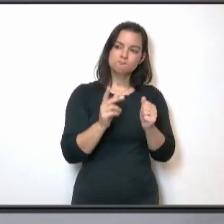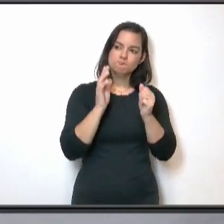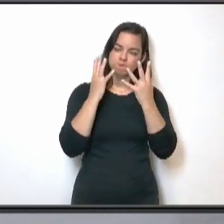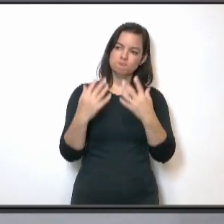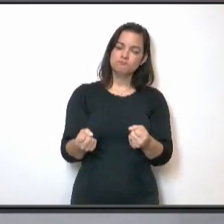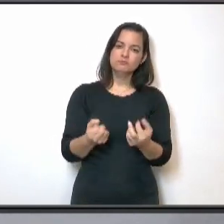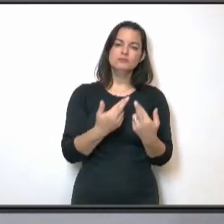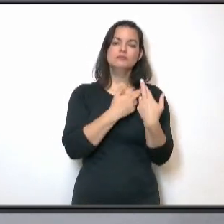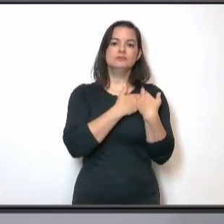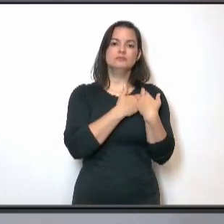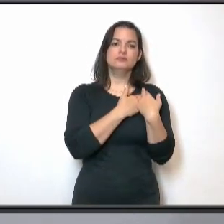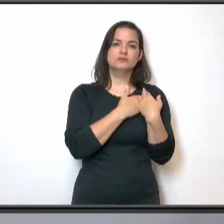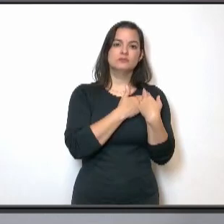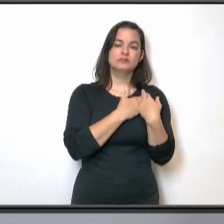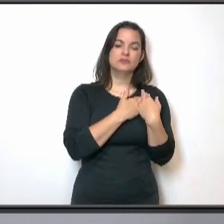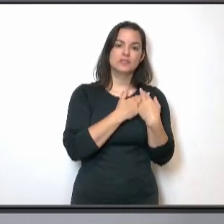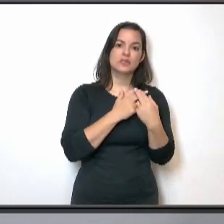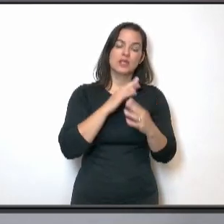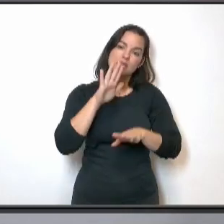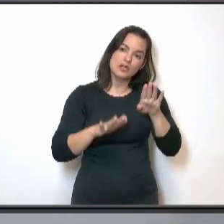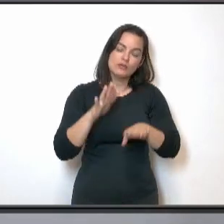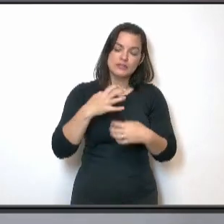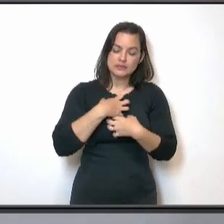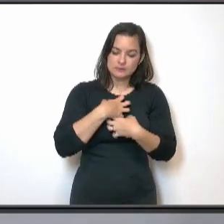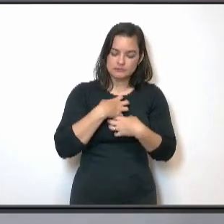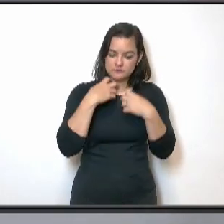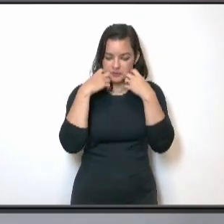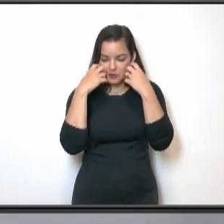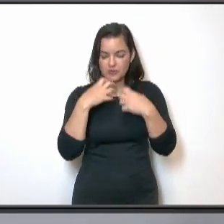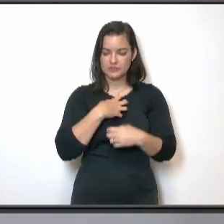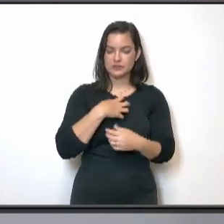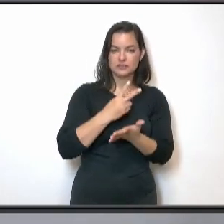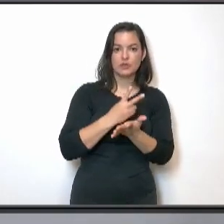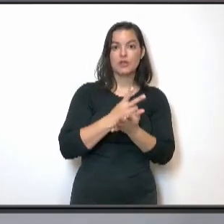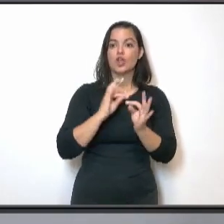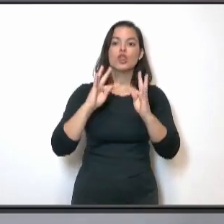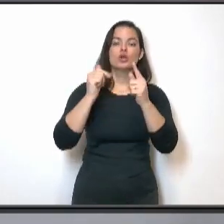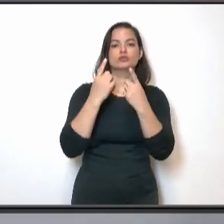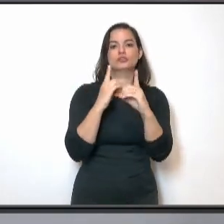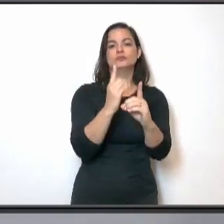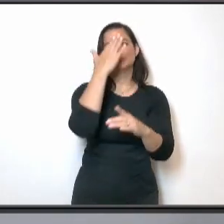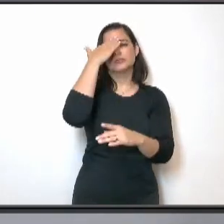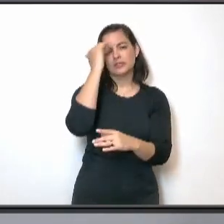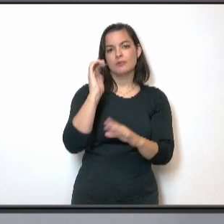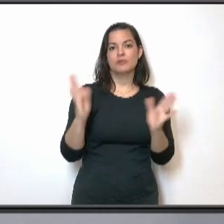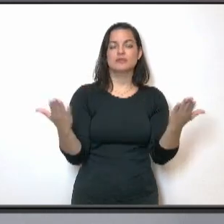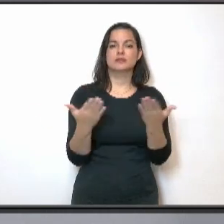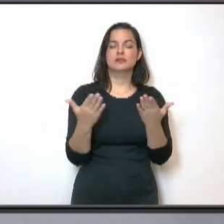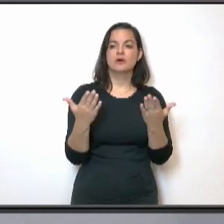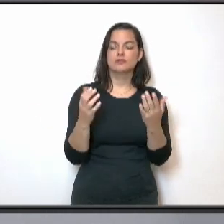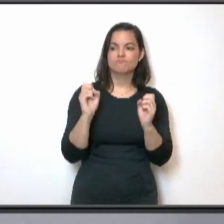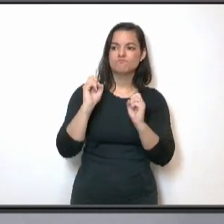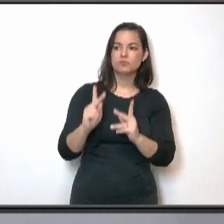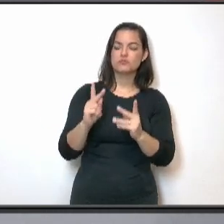constrangimento. Todos os discípulos sabiam. Mas agora, como um exemplo de alguém que se submete e que